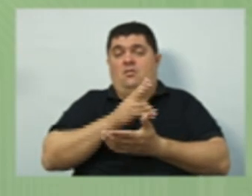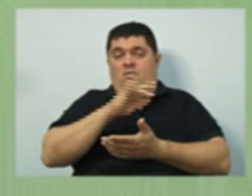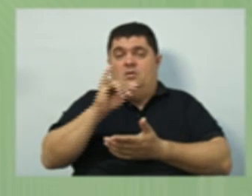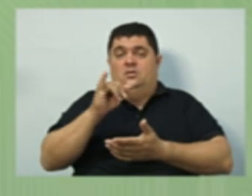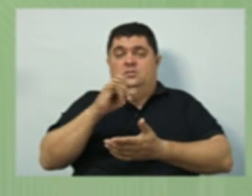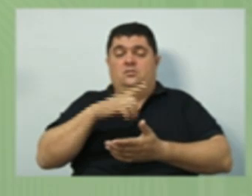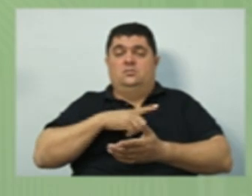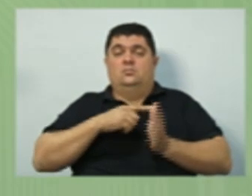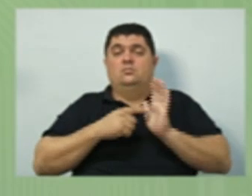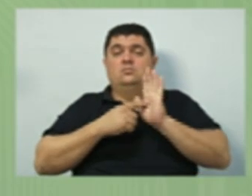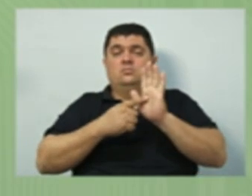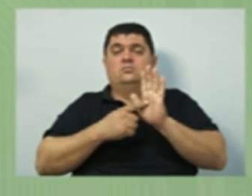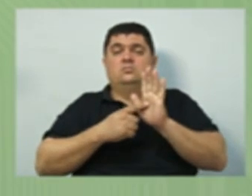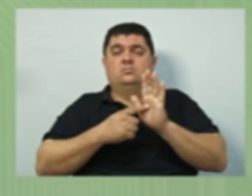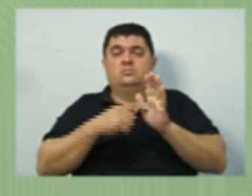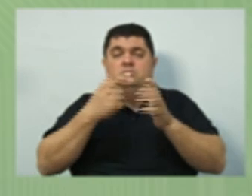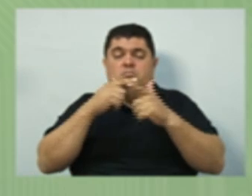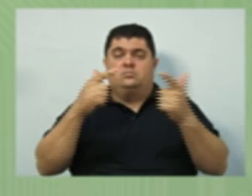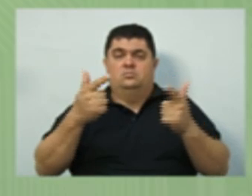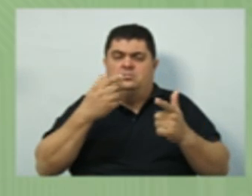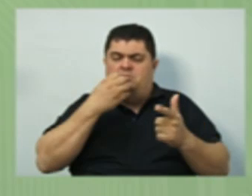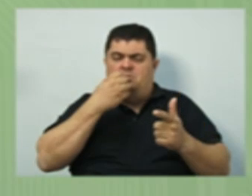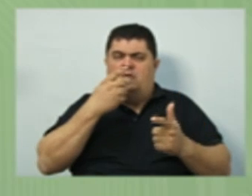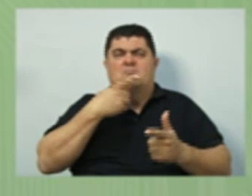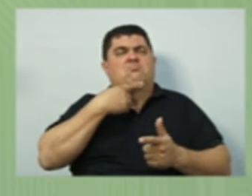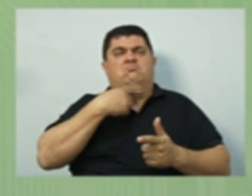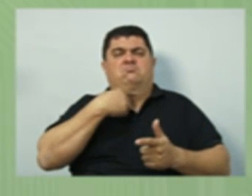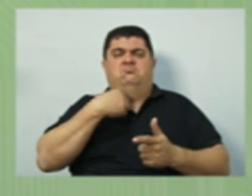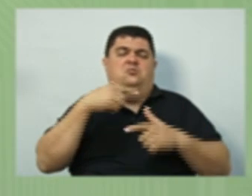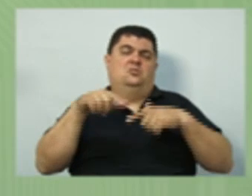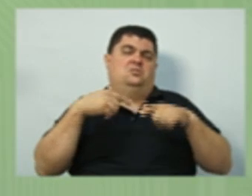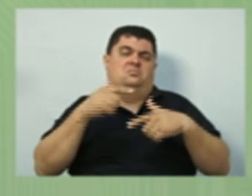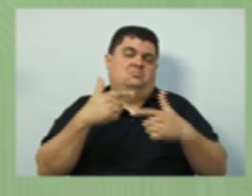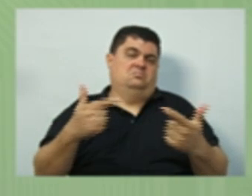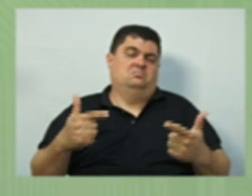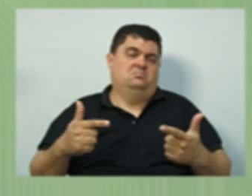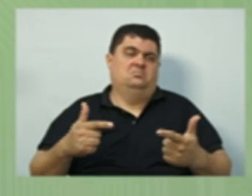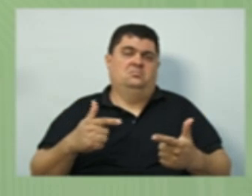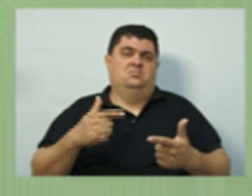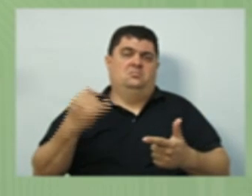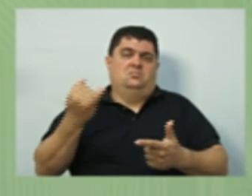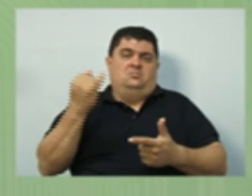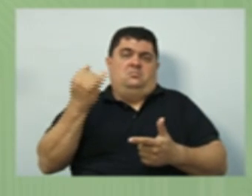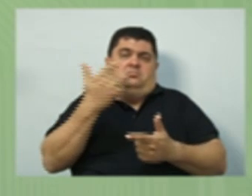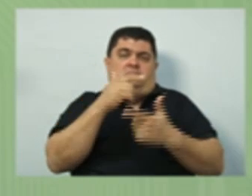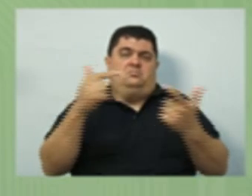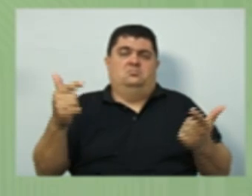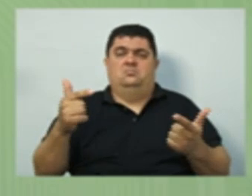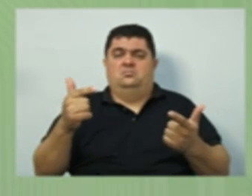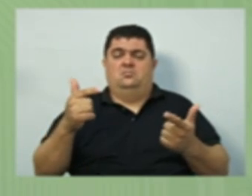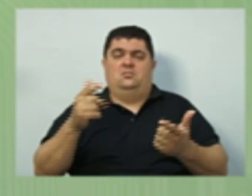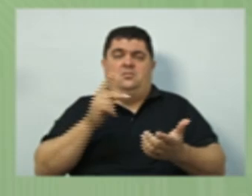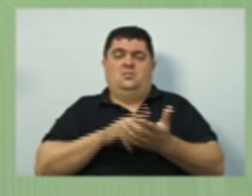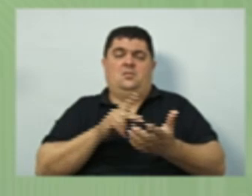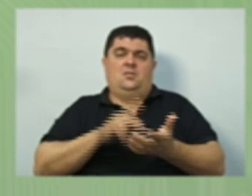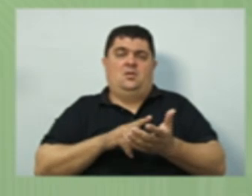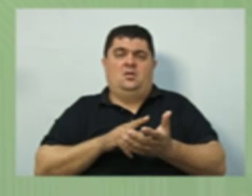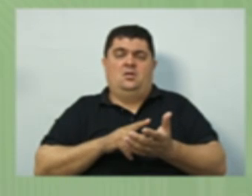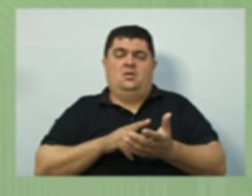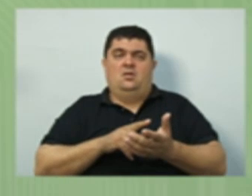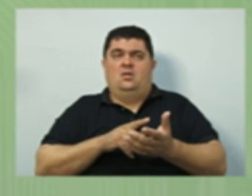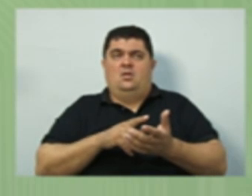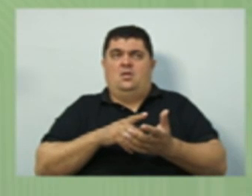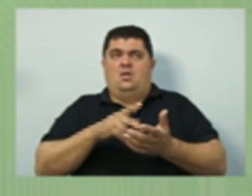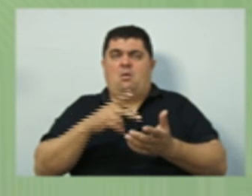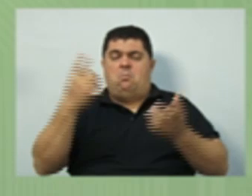nos remete a algo que não nos traz muito prazer, que não nos deixa satisfeitos, né? Como se nós realmente fomos